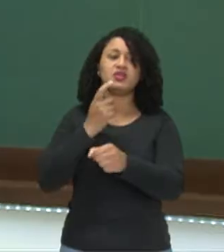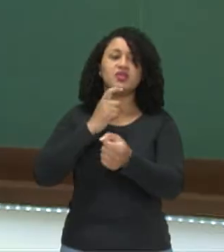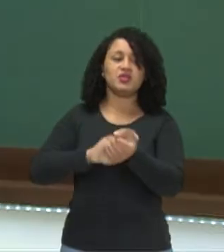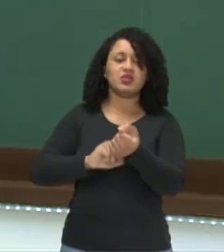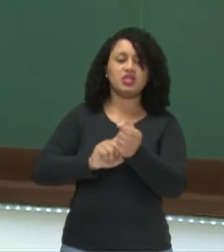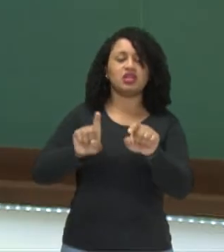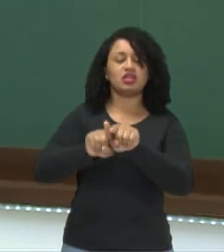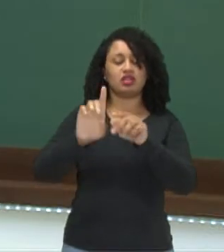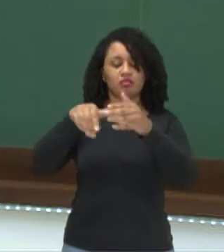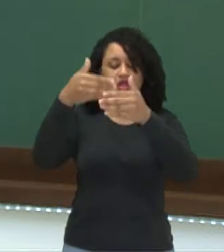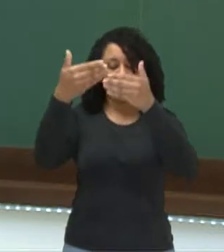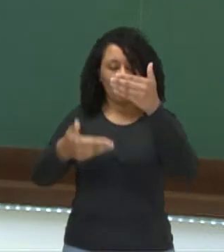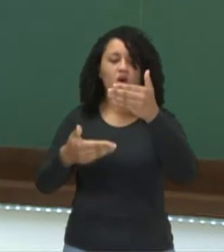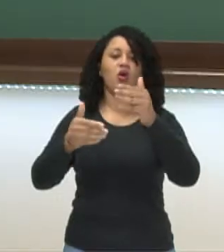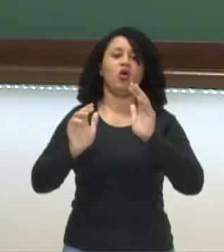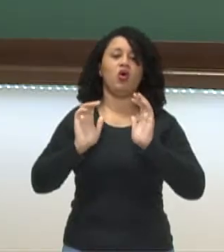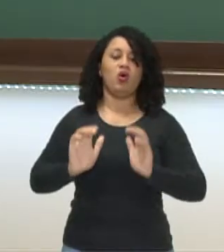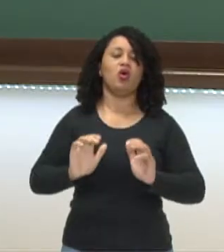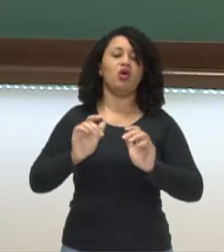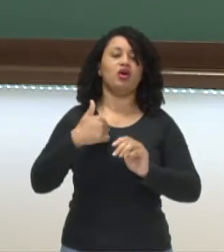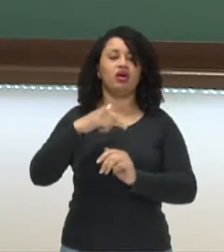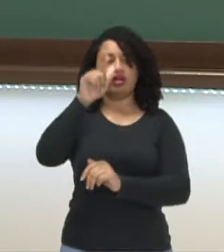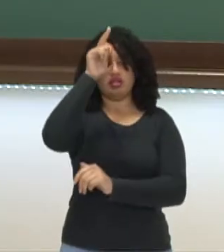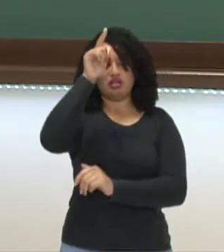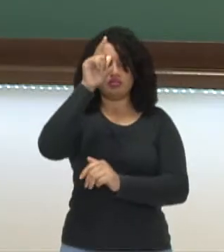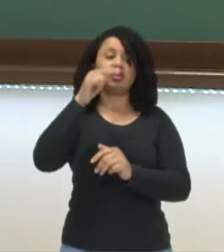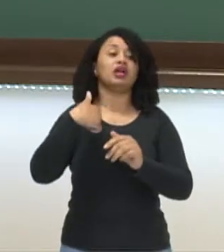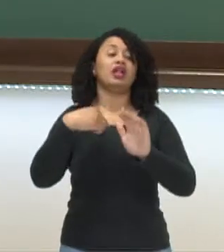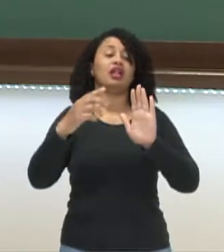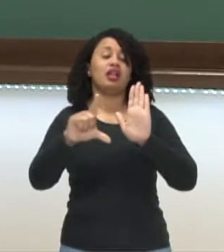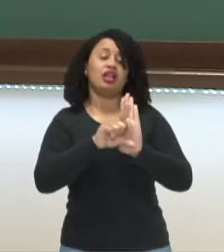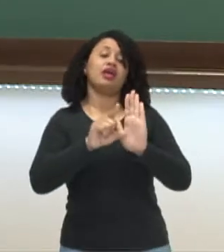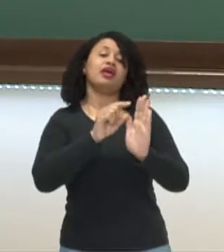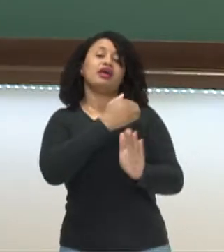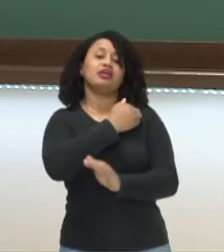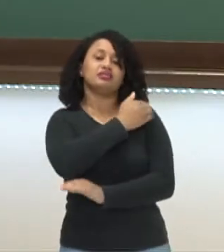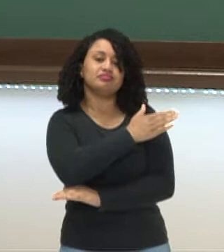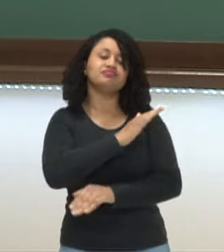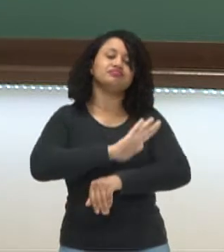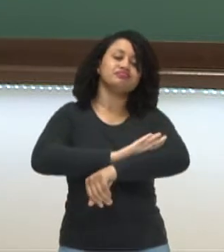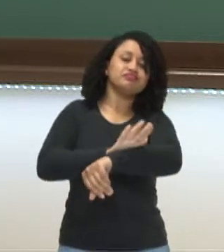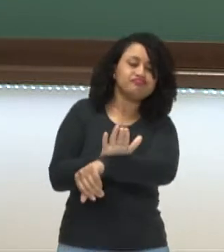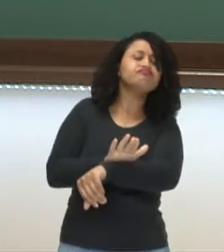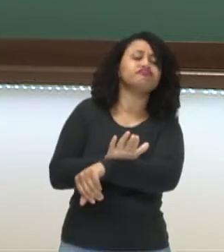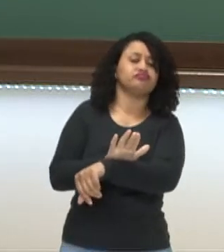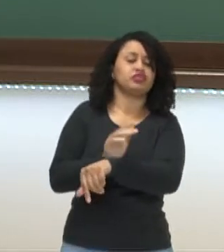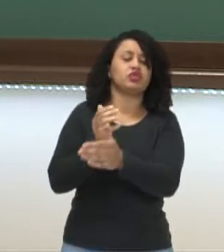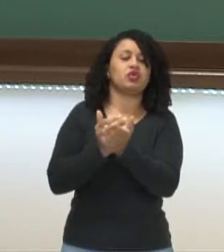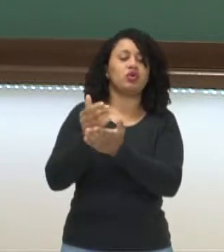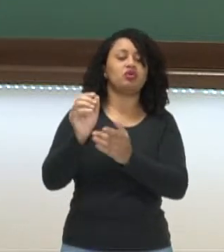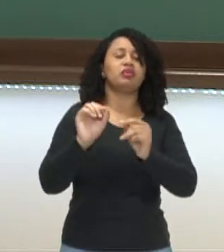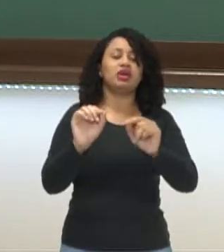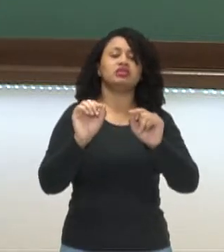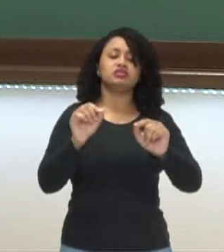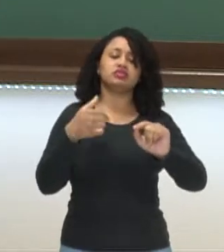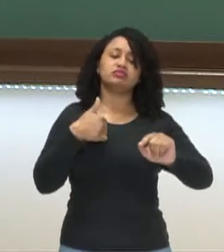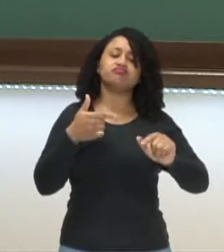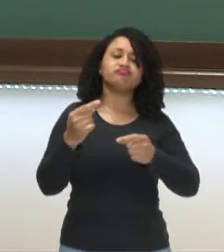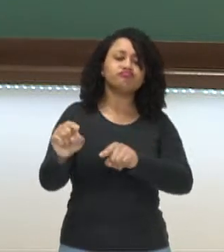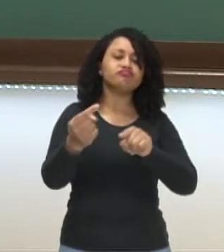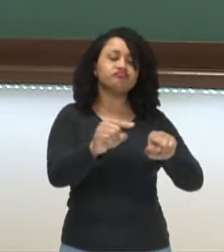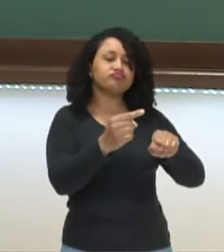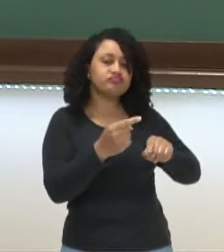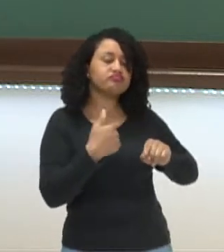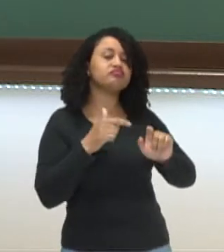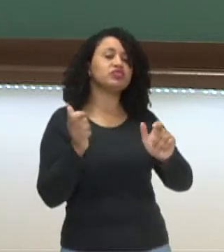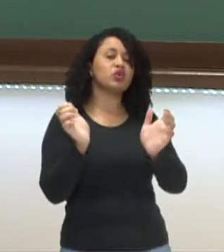alemã. São leis de caráter racista e são leis discriminatórias. São elas que vão começar sistematicamente a perseguição